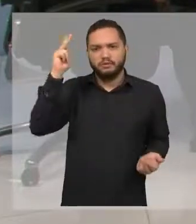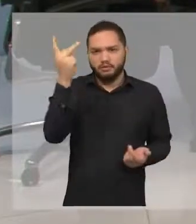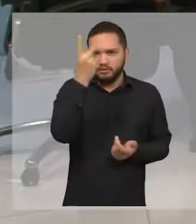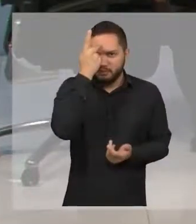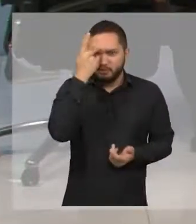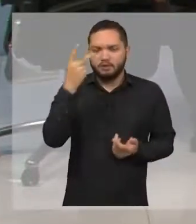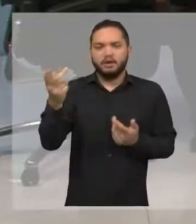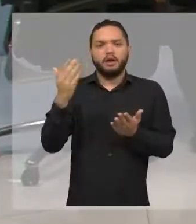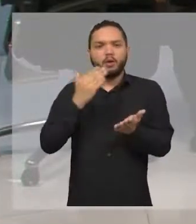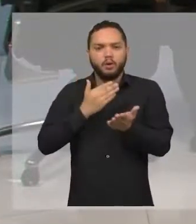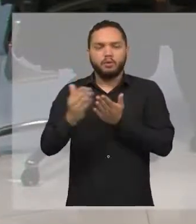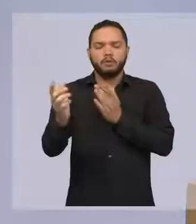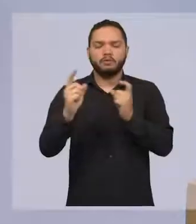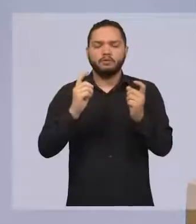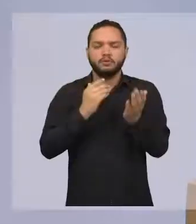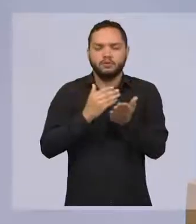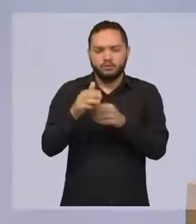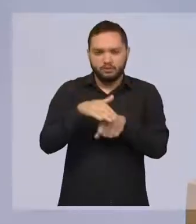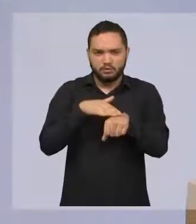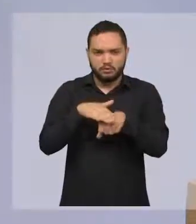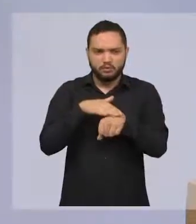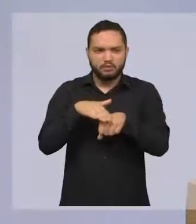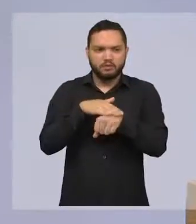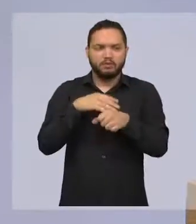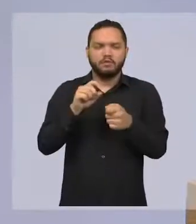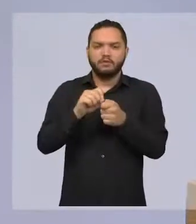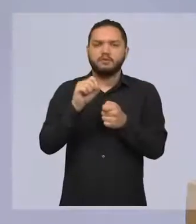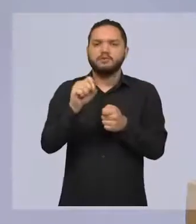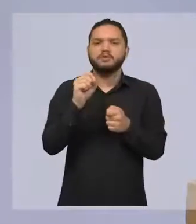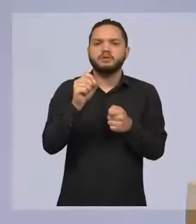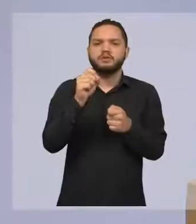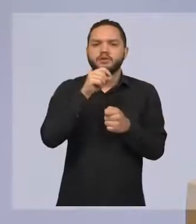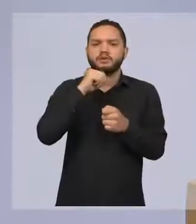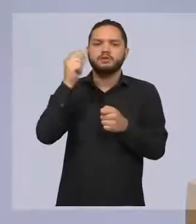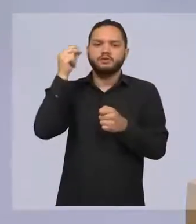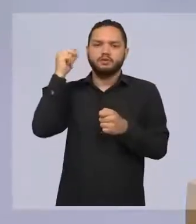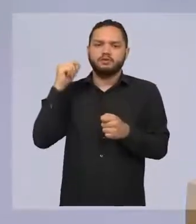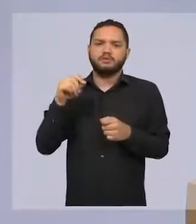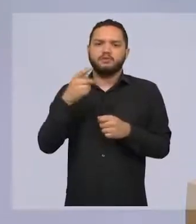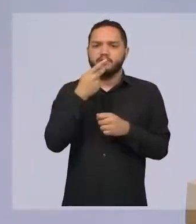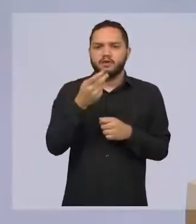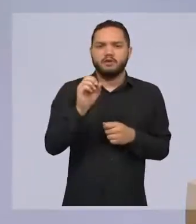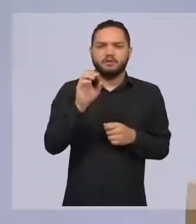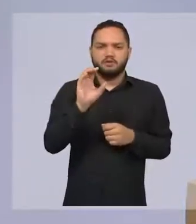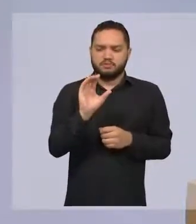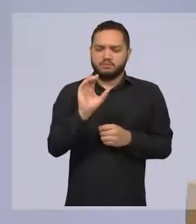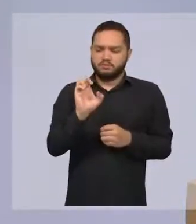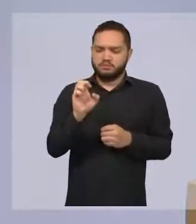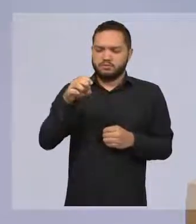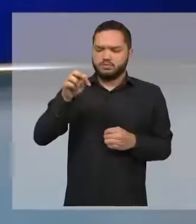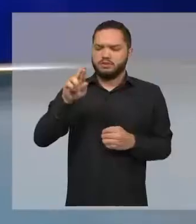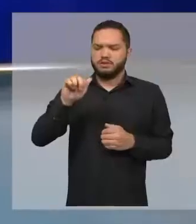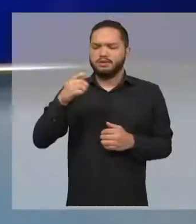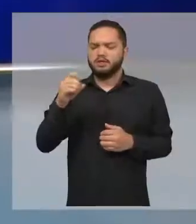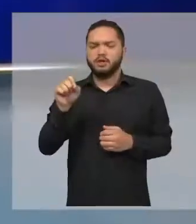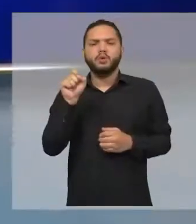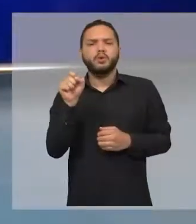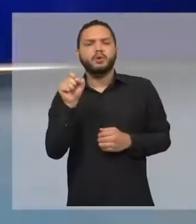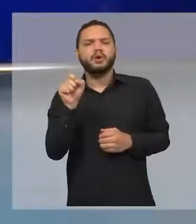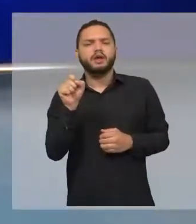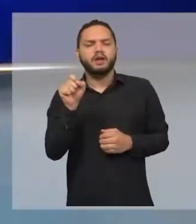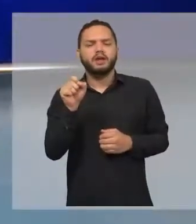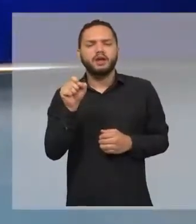serem expulsos, então praticavam toda a violência para evitar isso. Aqui no Brasil, nós tivemos violência de parte a parte, porque